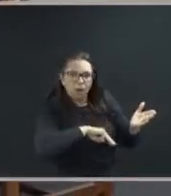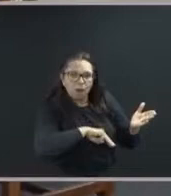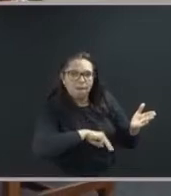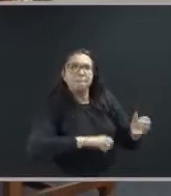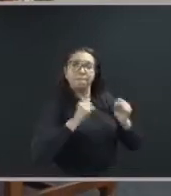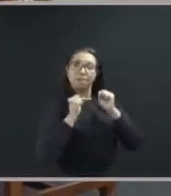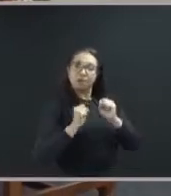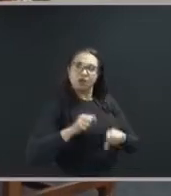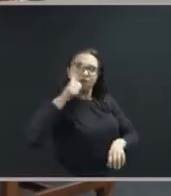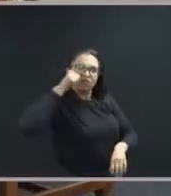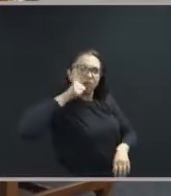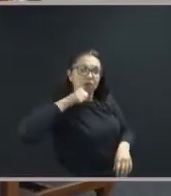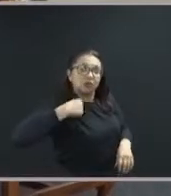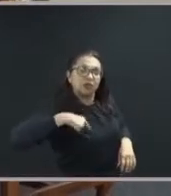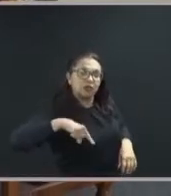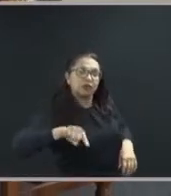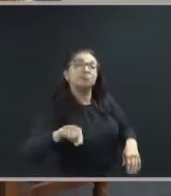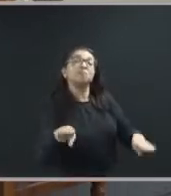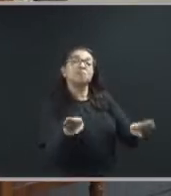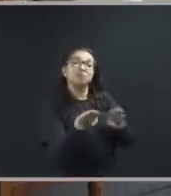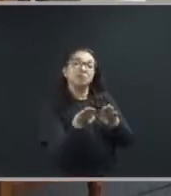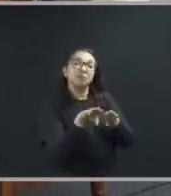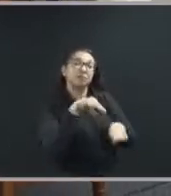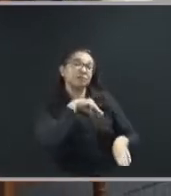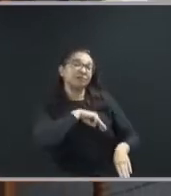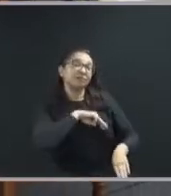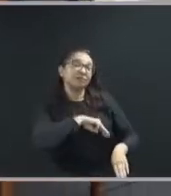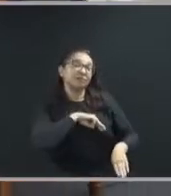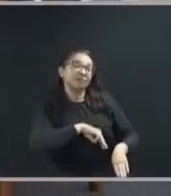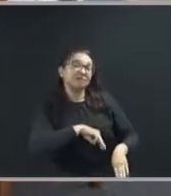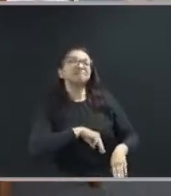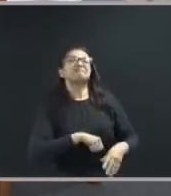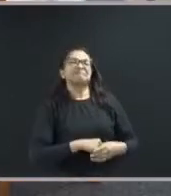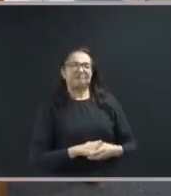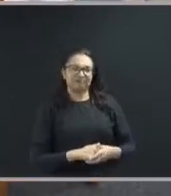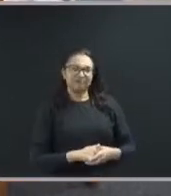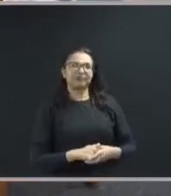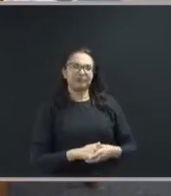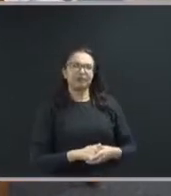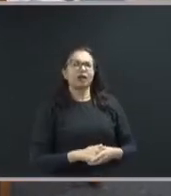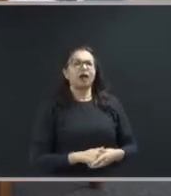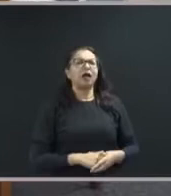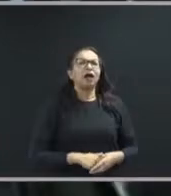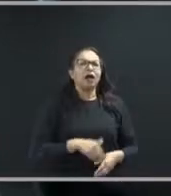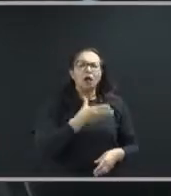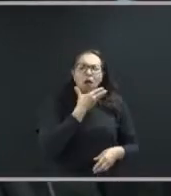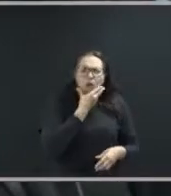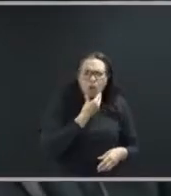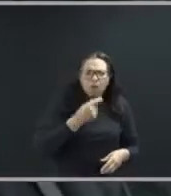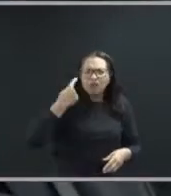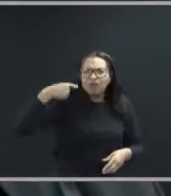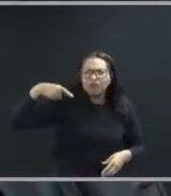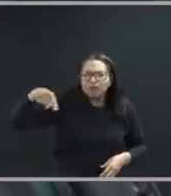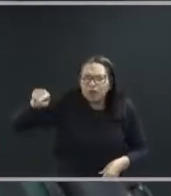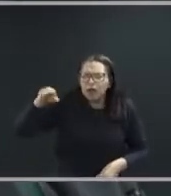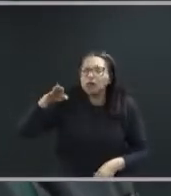tudo enciumado. Um monte de irmão vai lá atrás da irmã para orar. E o irmão fala, está vendo? Meu irmão, consagra para que Deus te use.